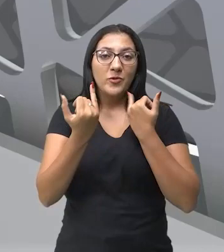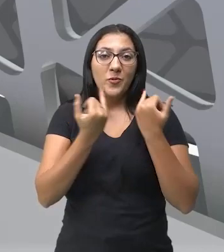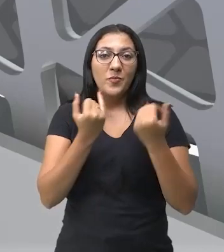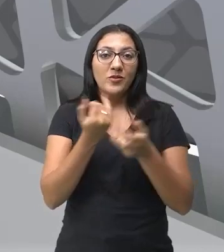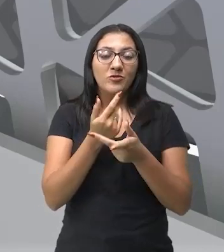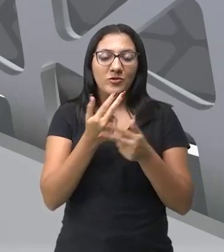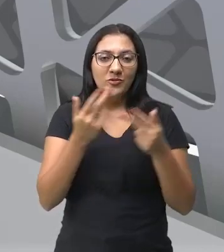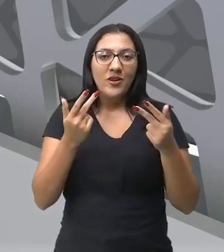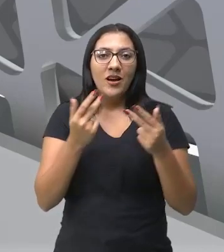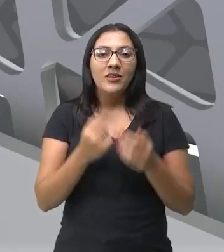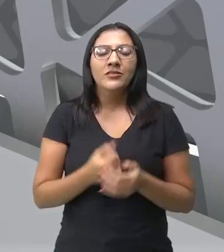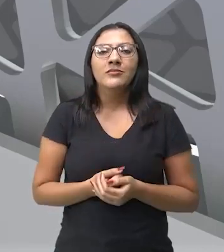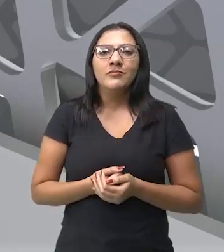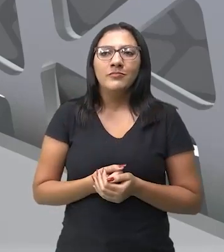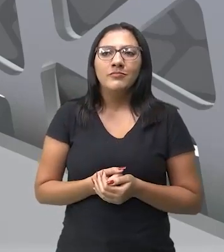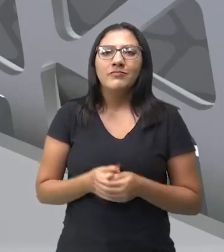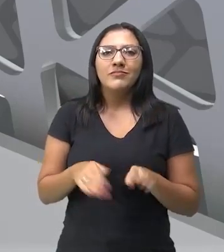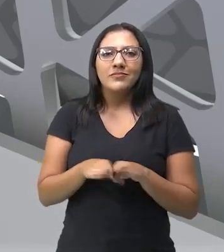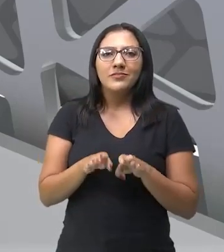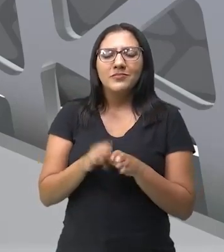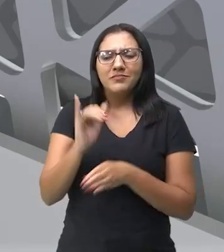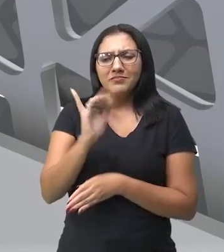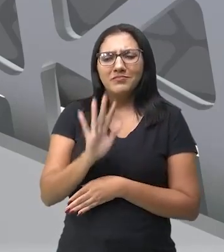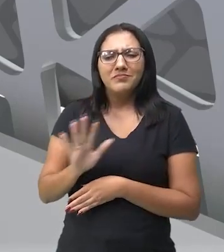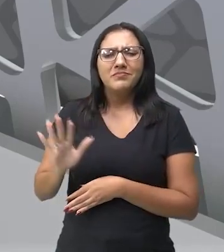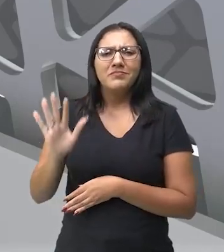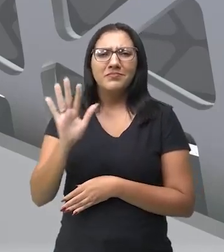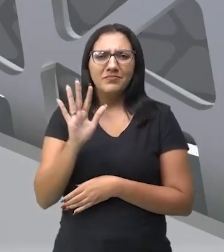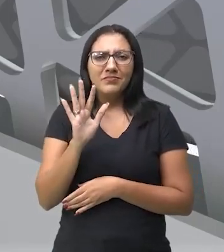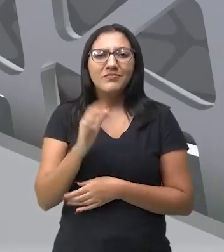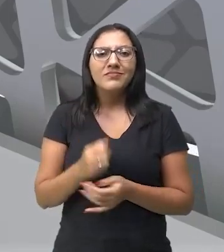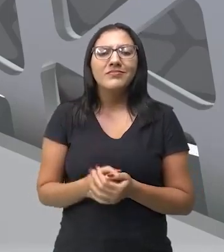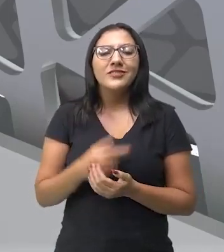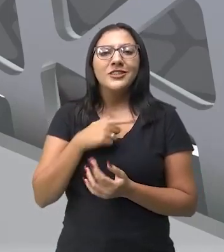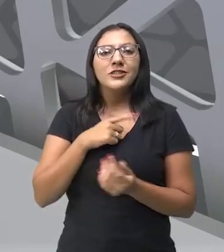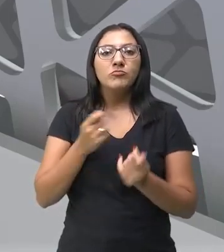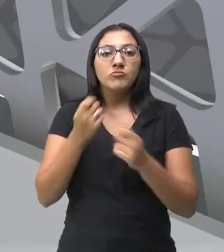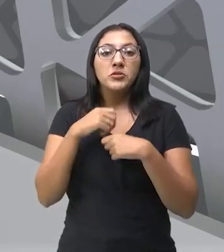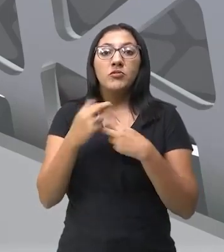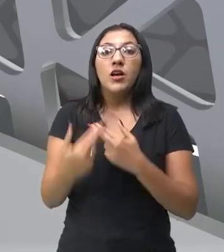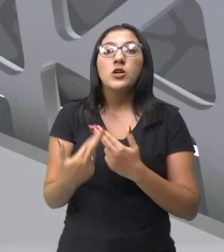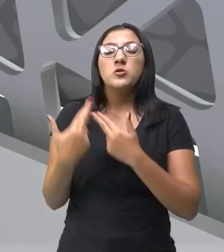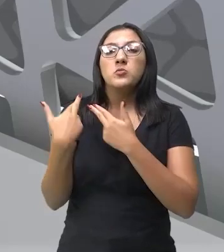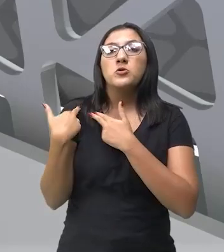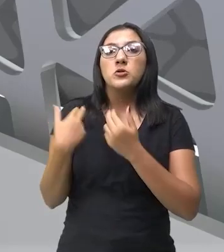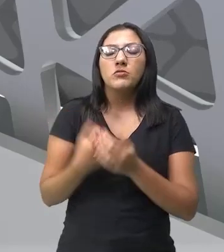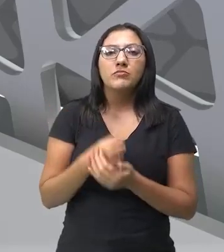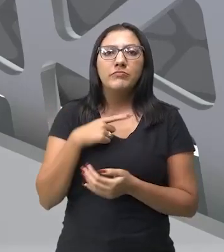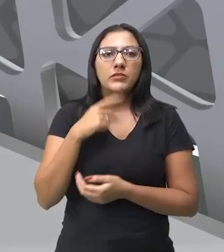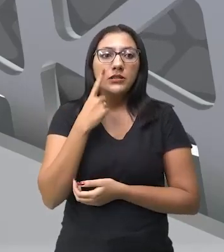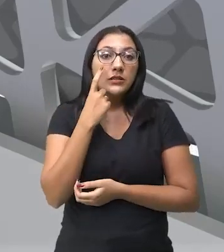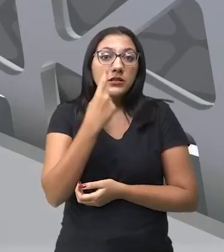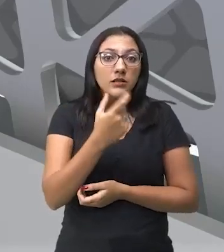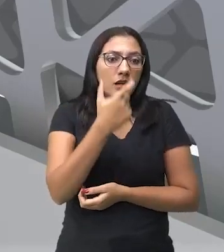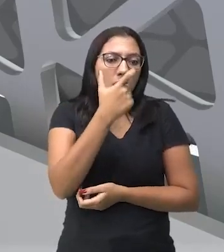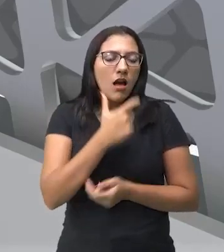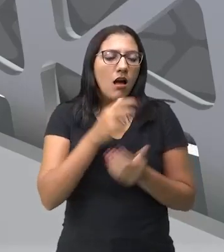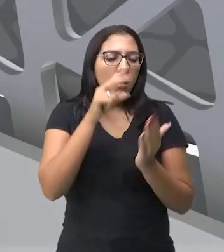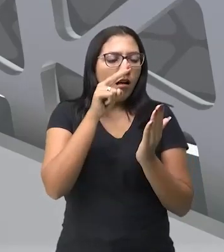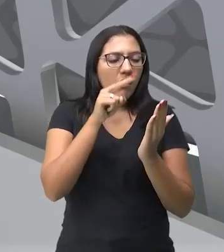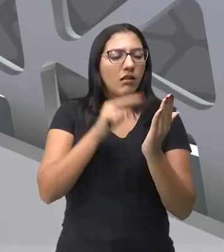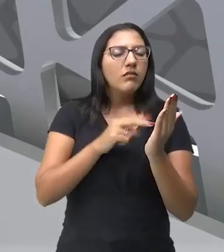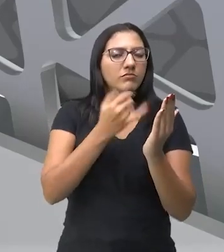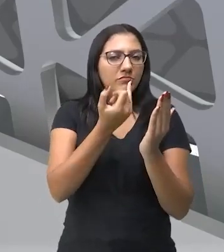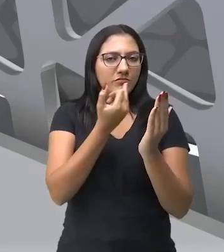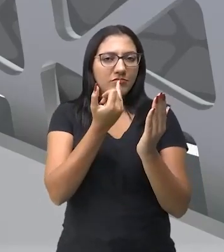para ler essa informação, não é? E que vai realmente tratar essa informação de um jeito que chama a atenção do leitor